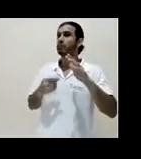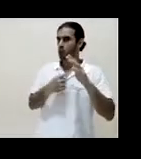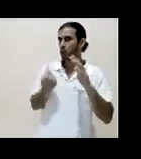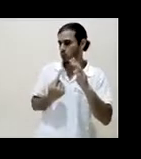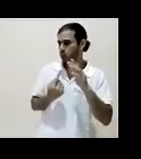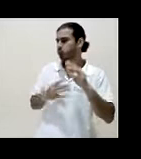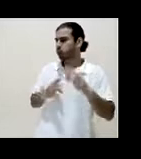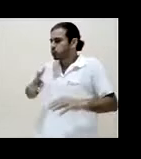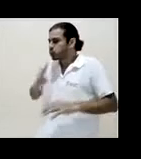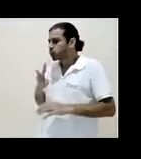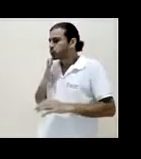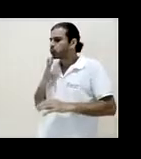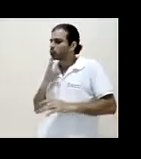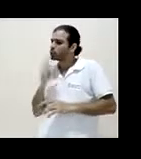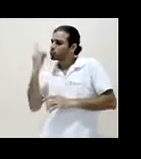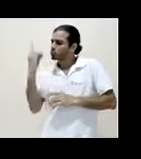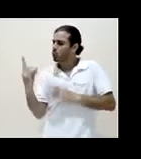para diagnosticar